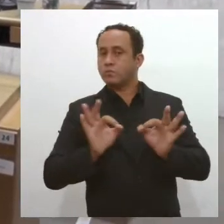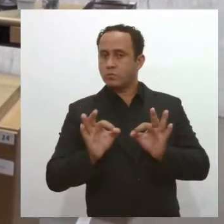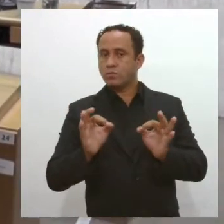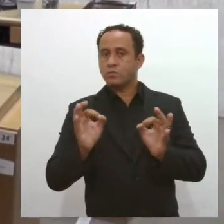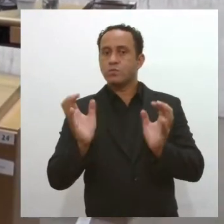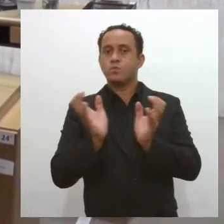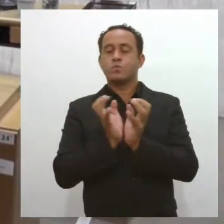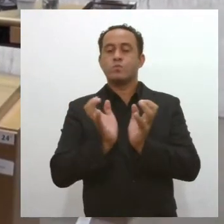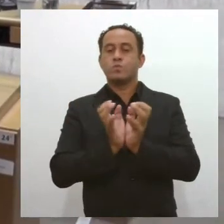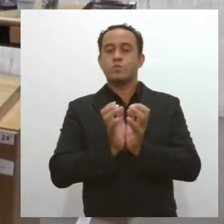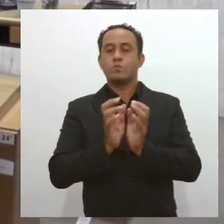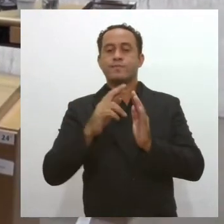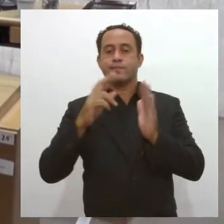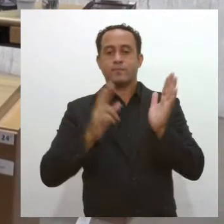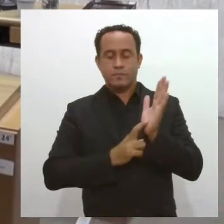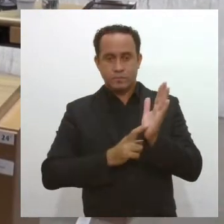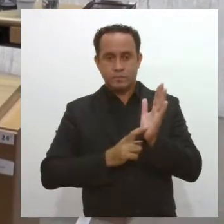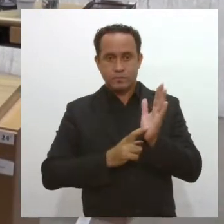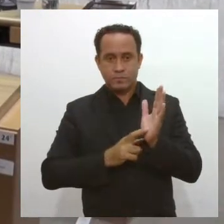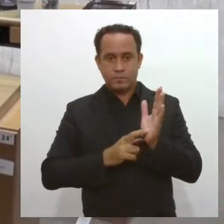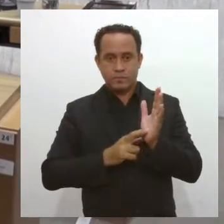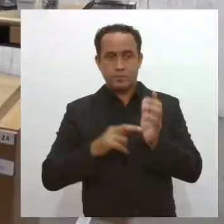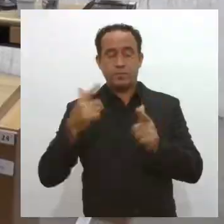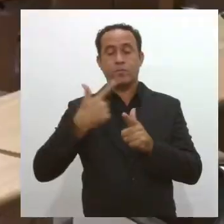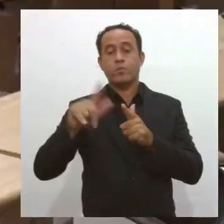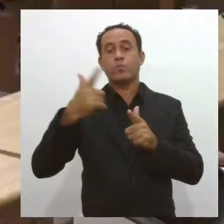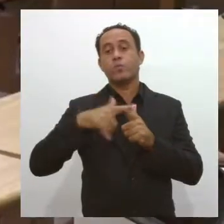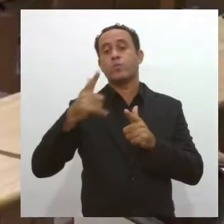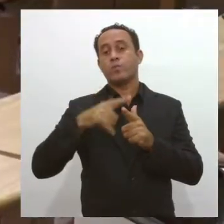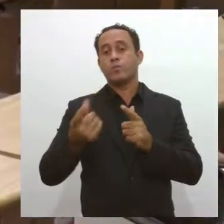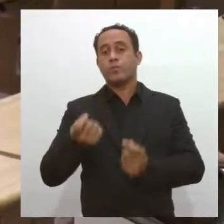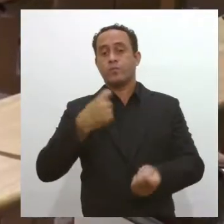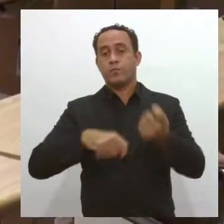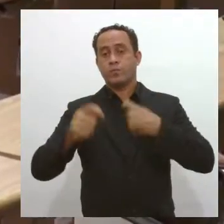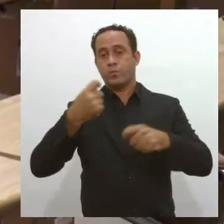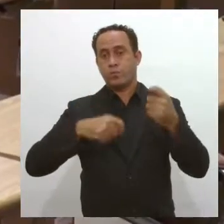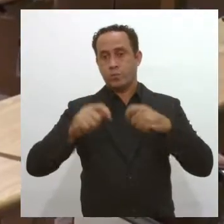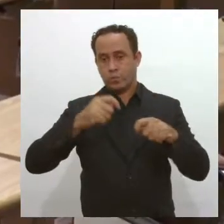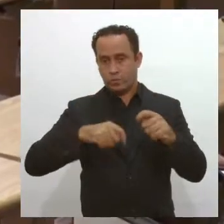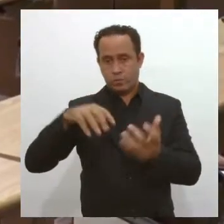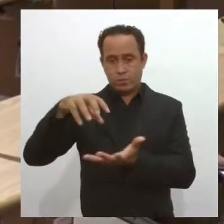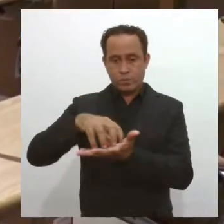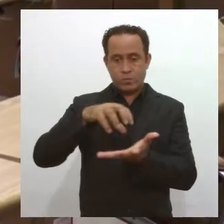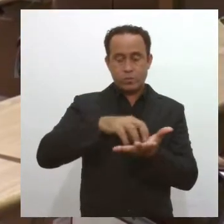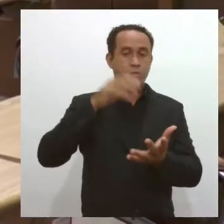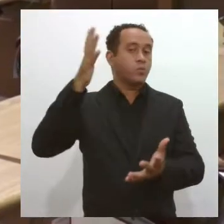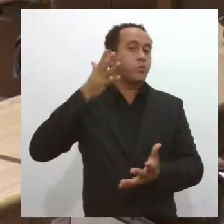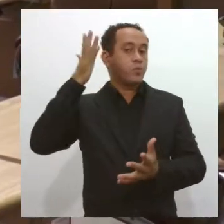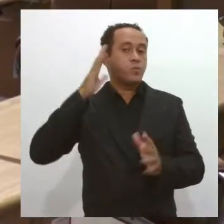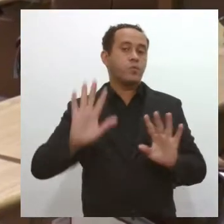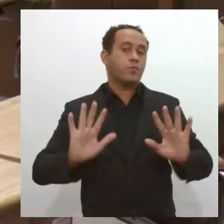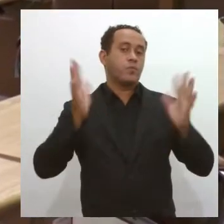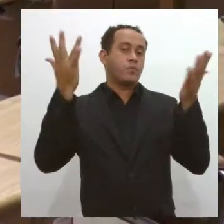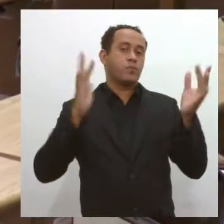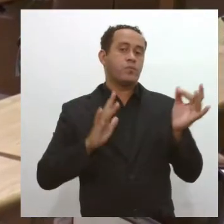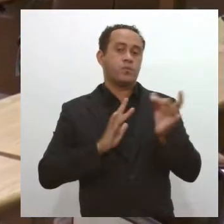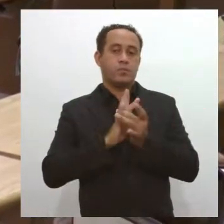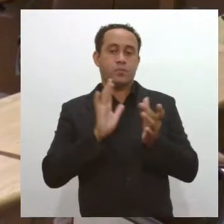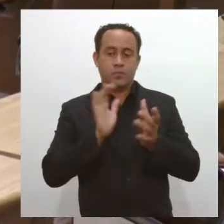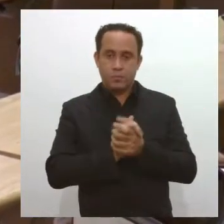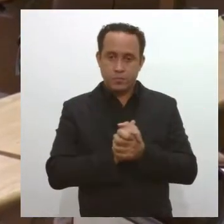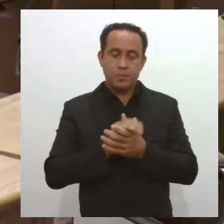de medidas a fim de reduzir impactos econômicos negativos no setor de eventos, entretenimento,